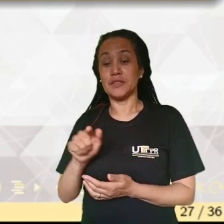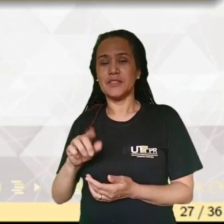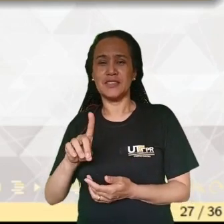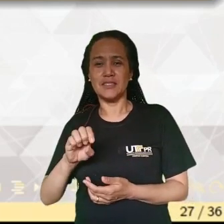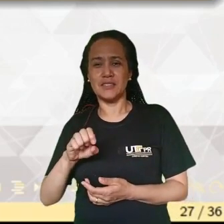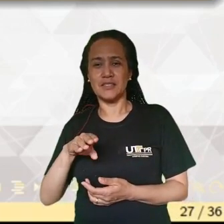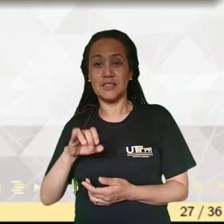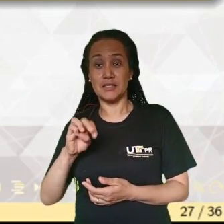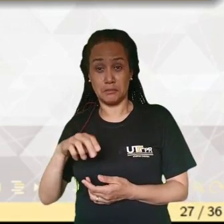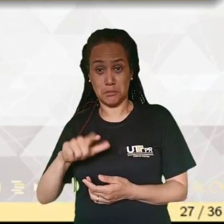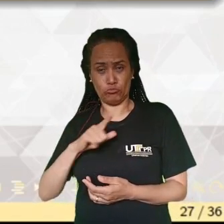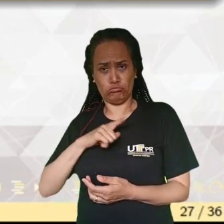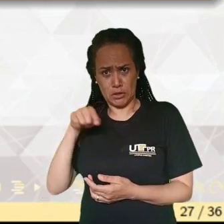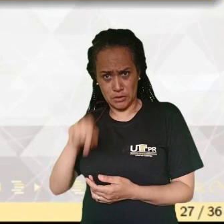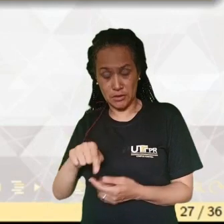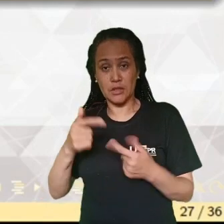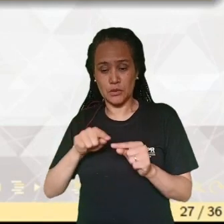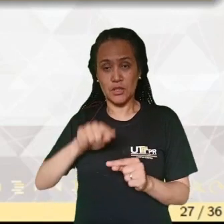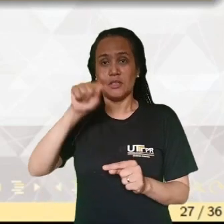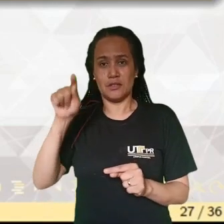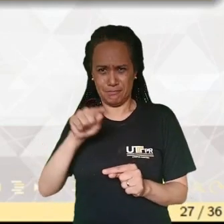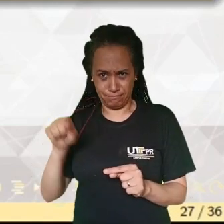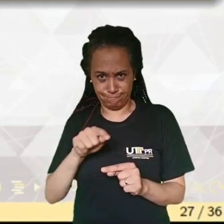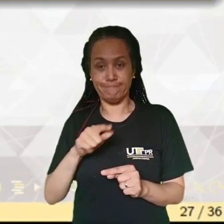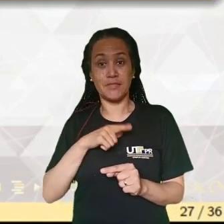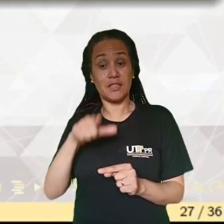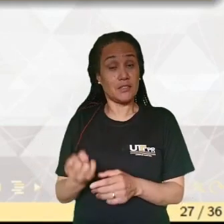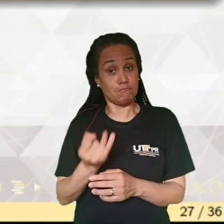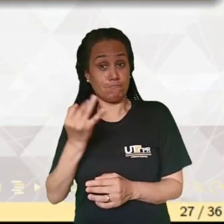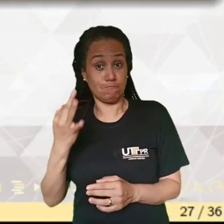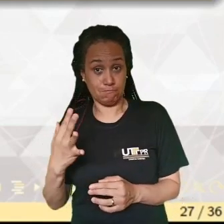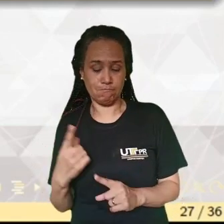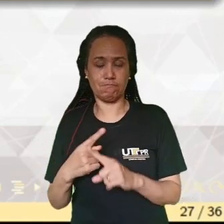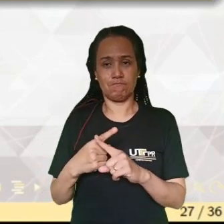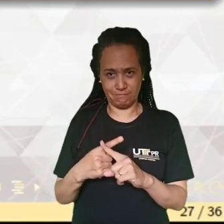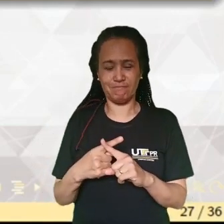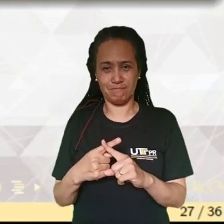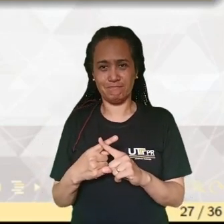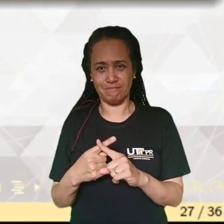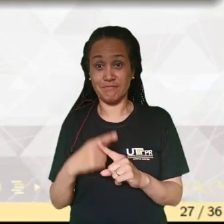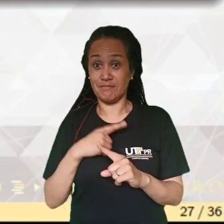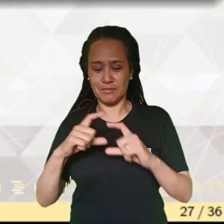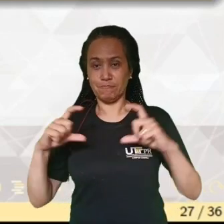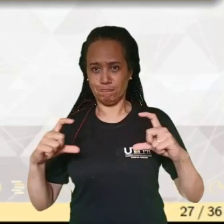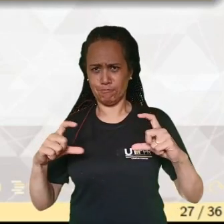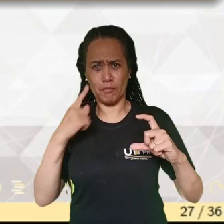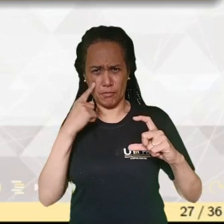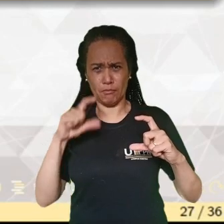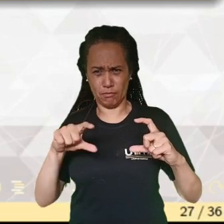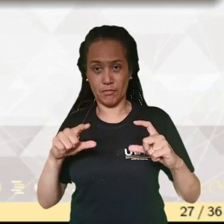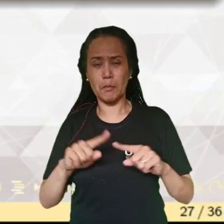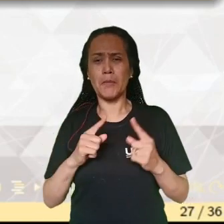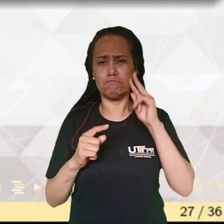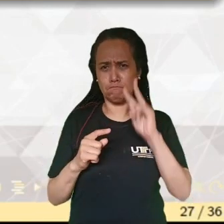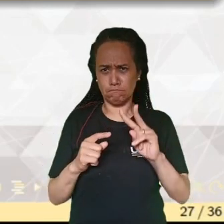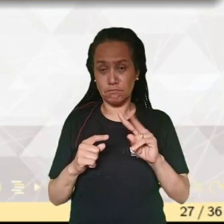colocada em uma equaçãozinha, onde o beta é essa quantidade que está multiplicando o que está em